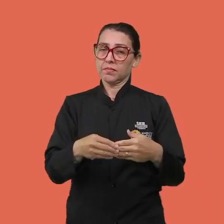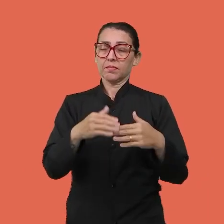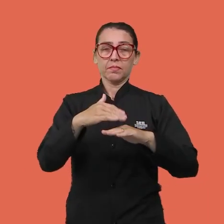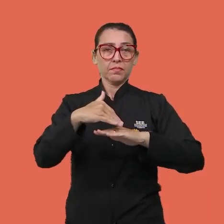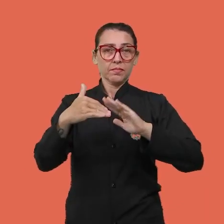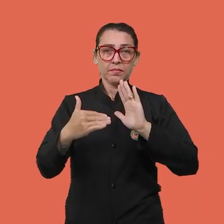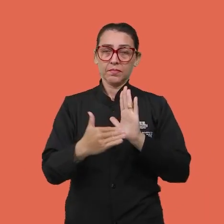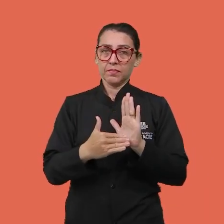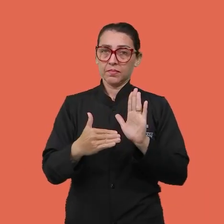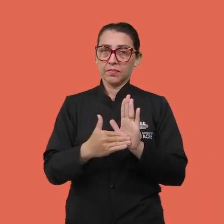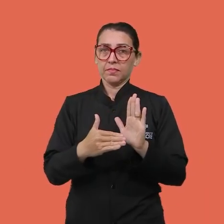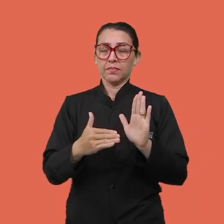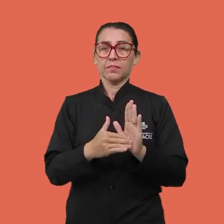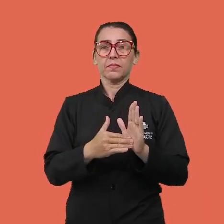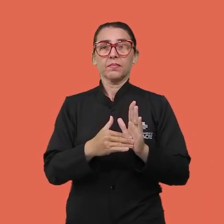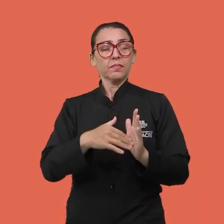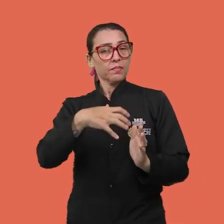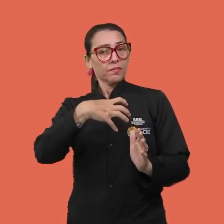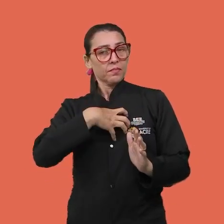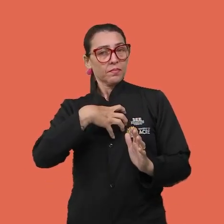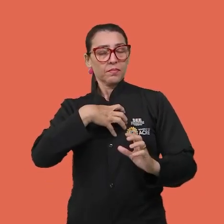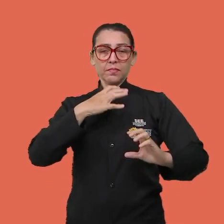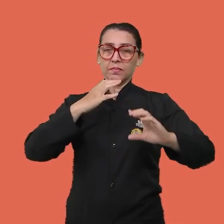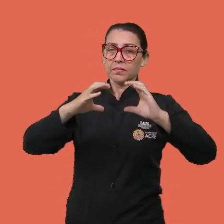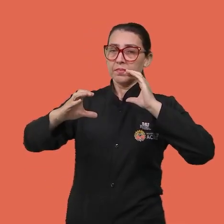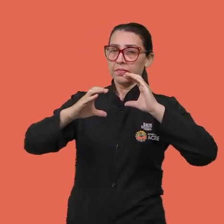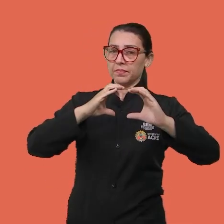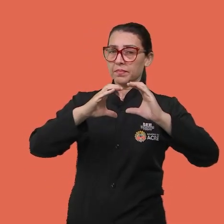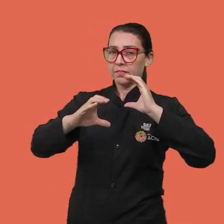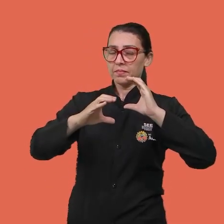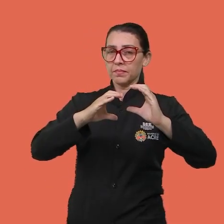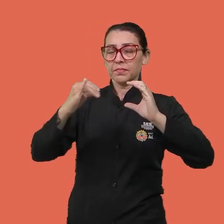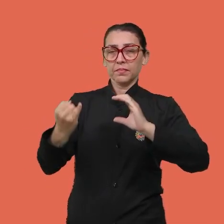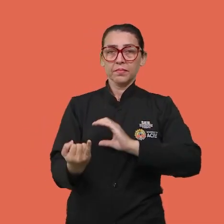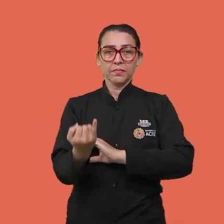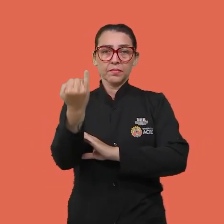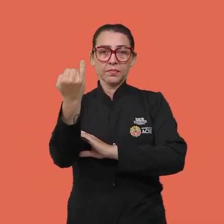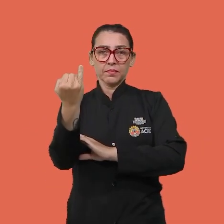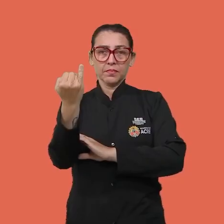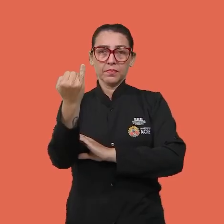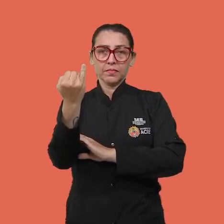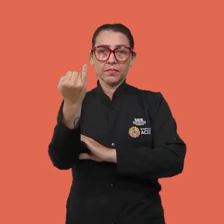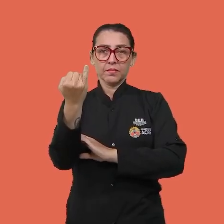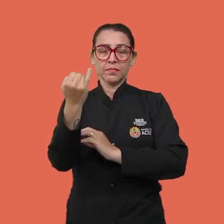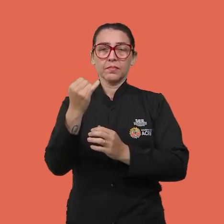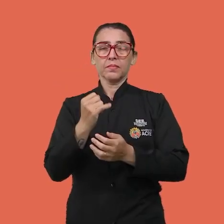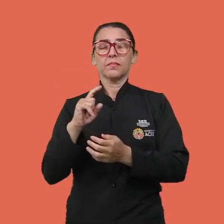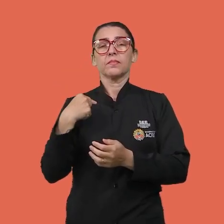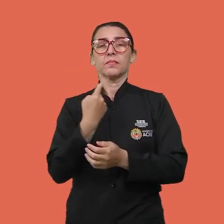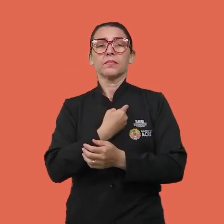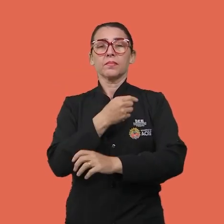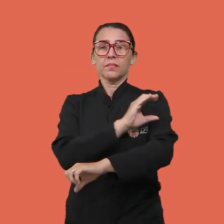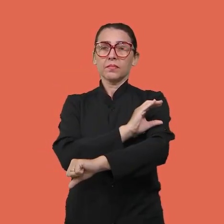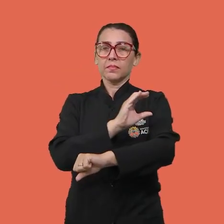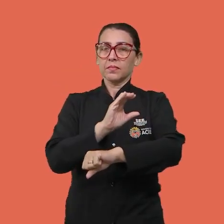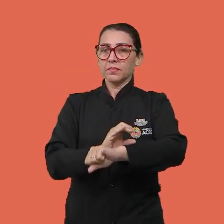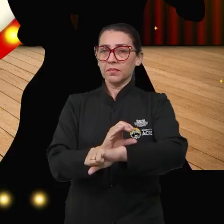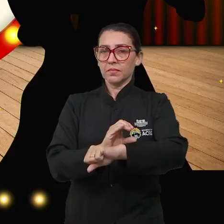toda essa forma de comunicação importante para a nossa